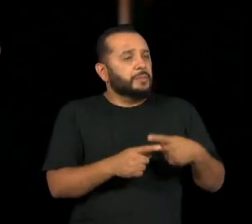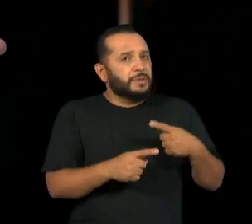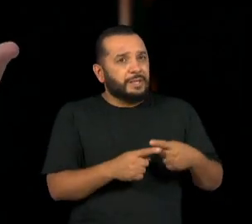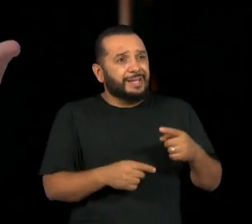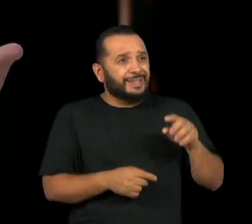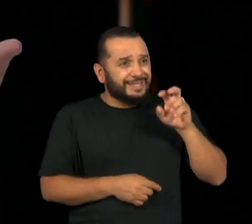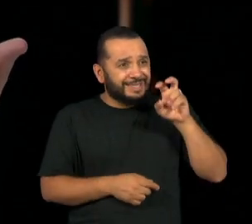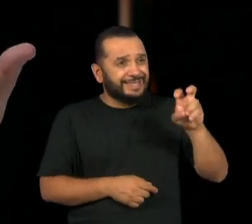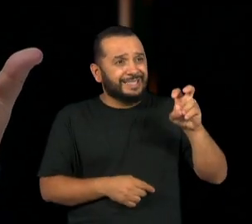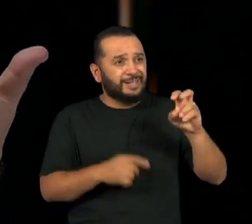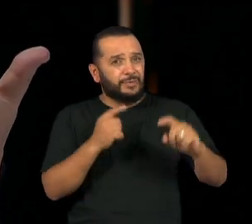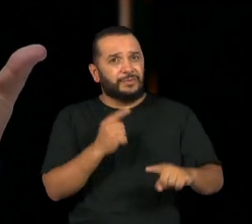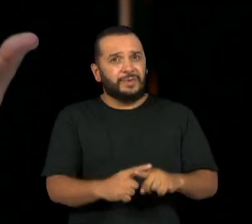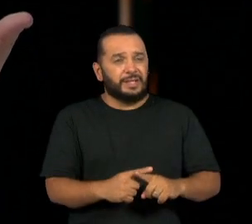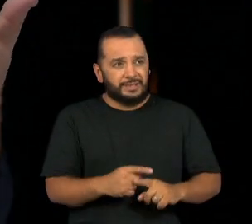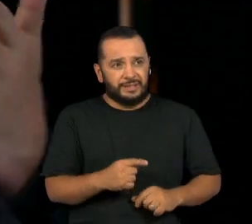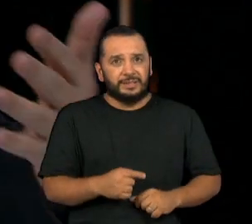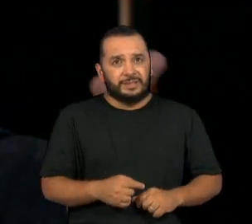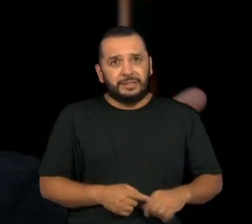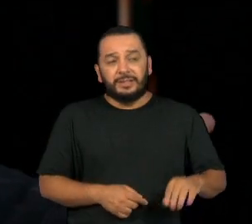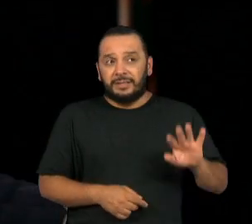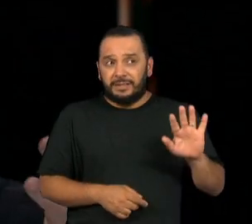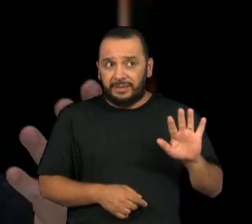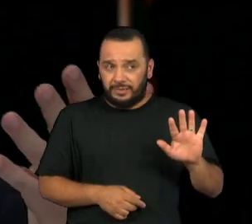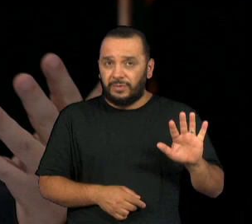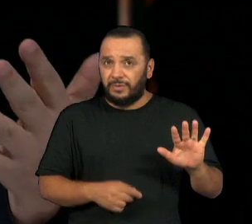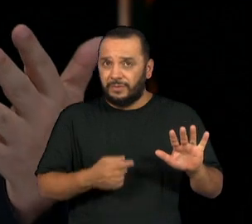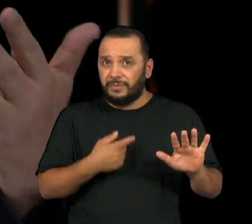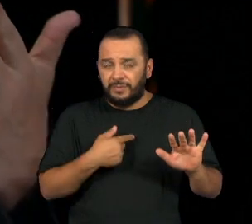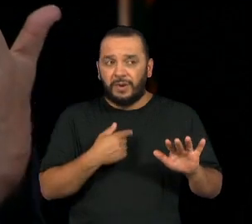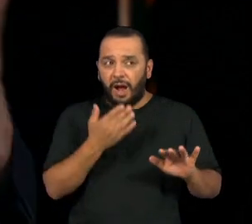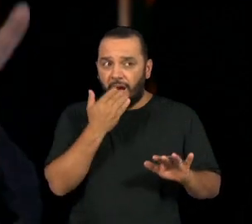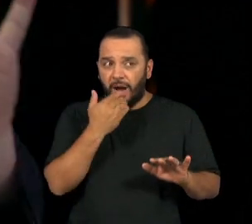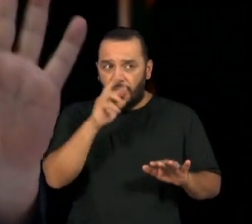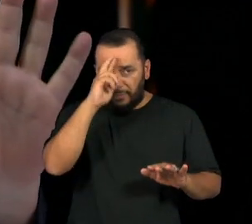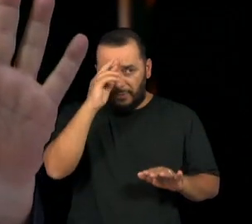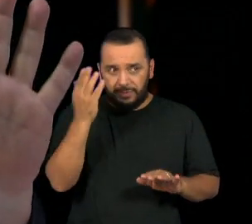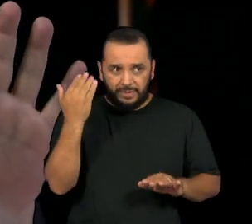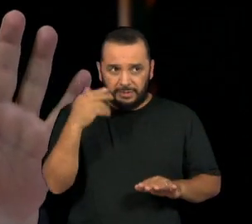5 vezes, eu tenho que entregar para ele que no nosso último almoço,